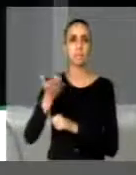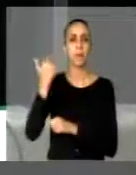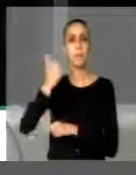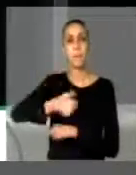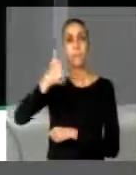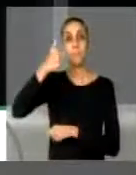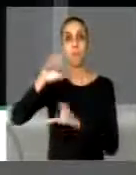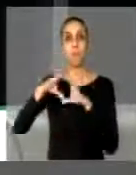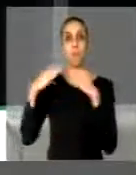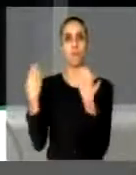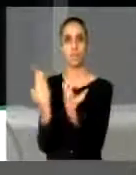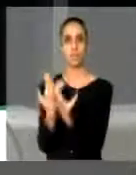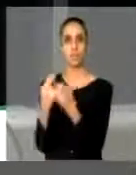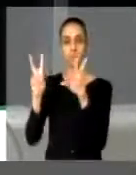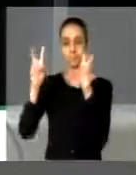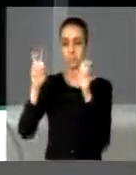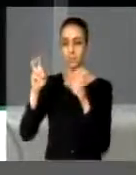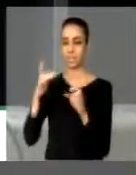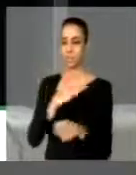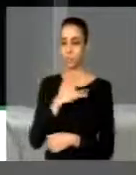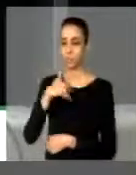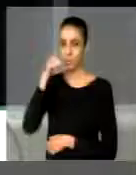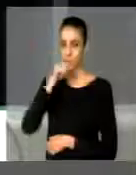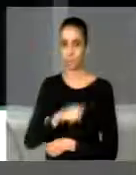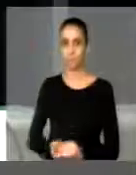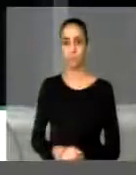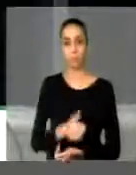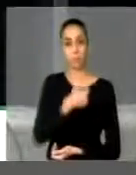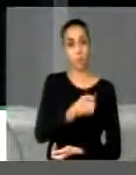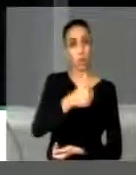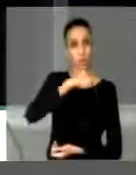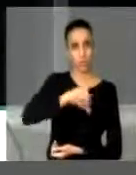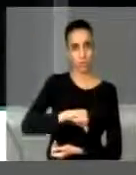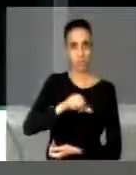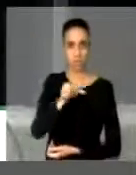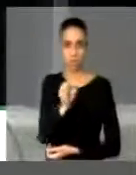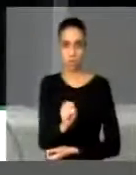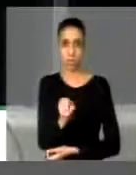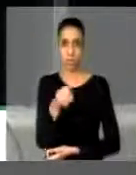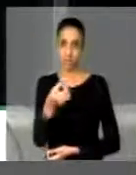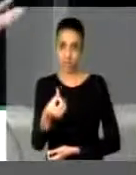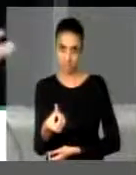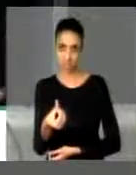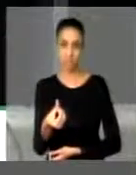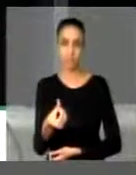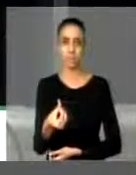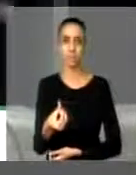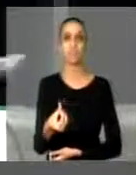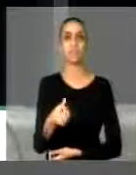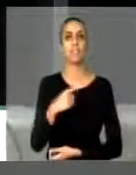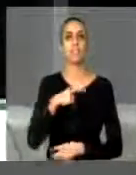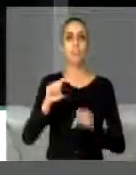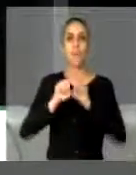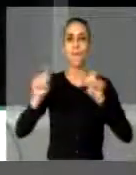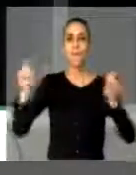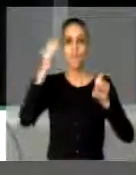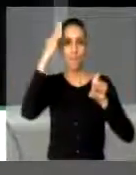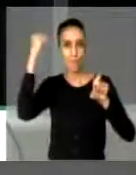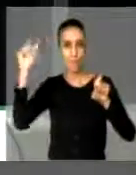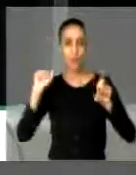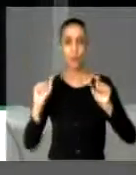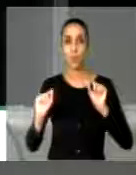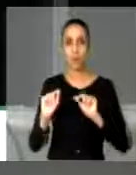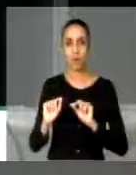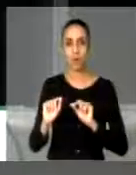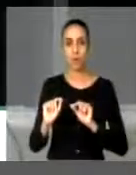Saúde da Mulher. Em 1986, se dizia, numa frase simbólica, de